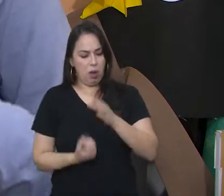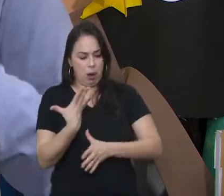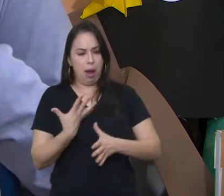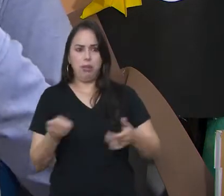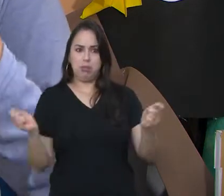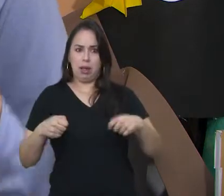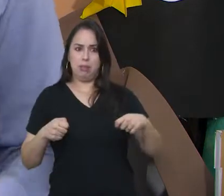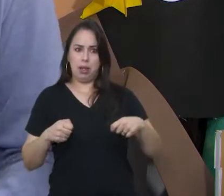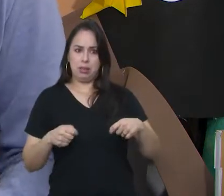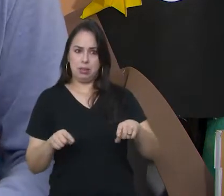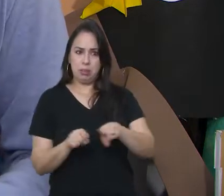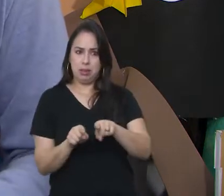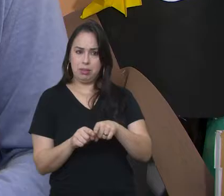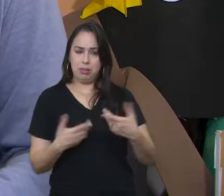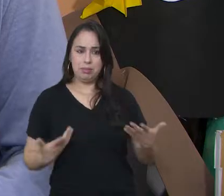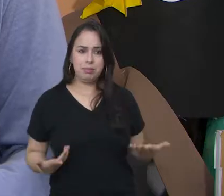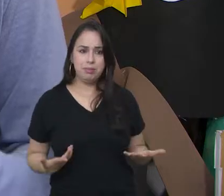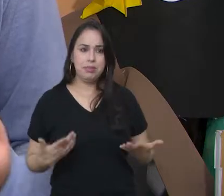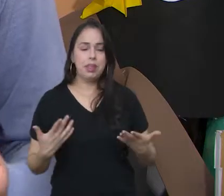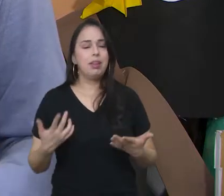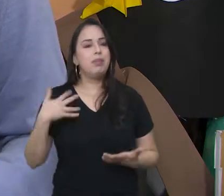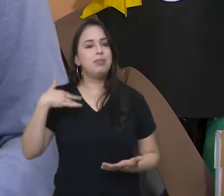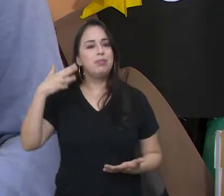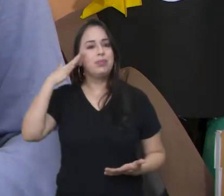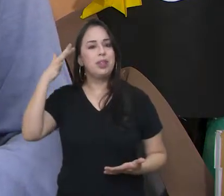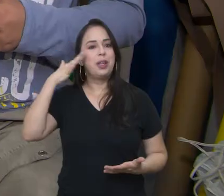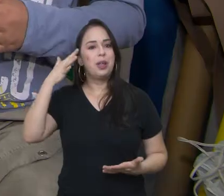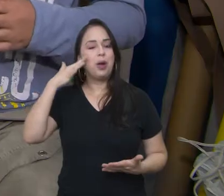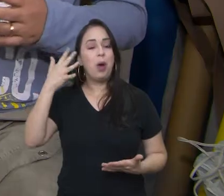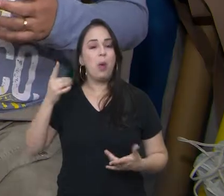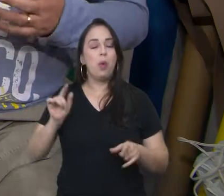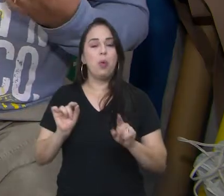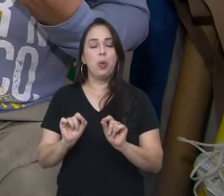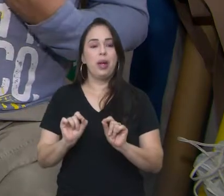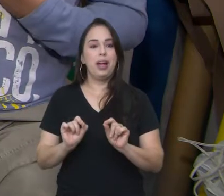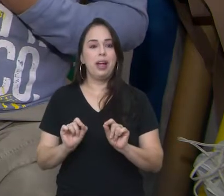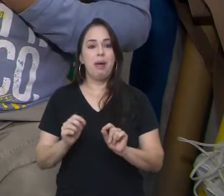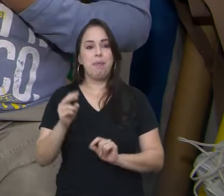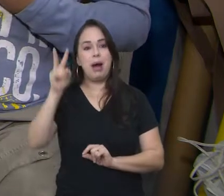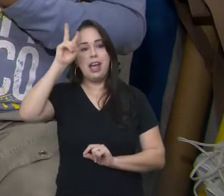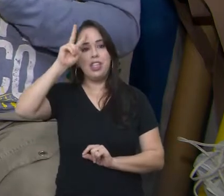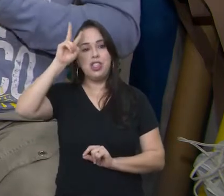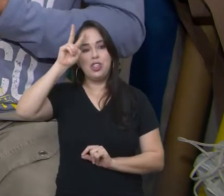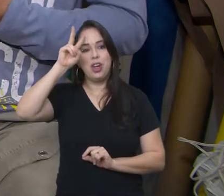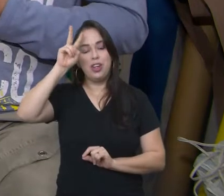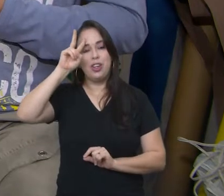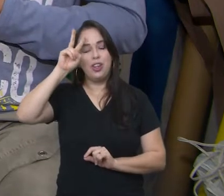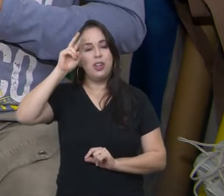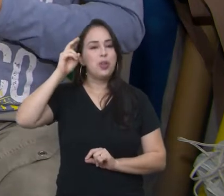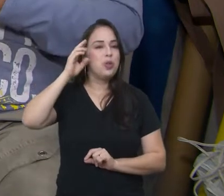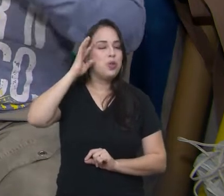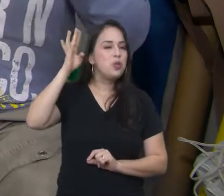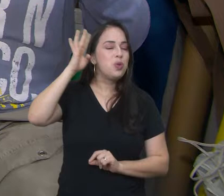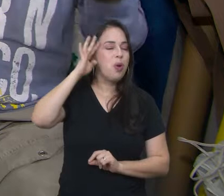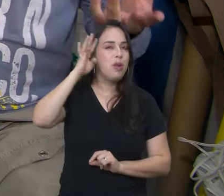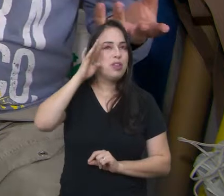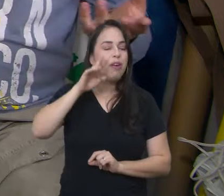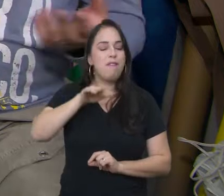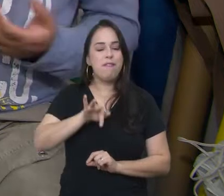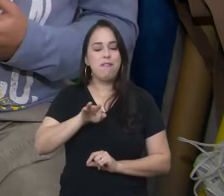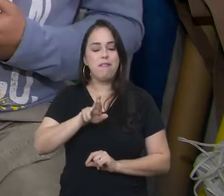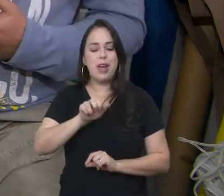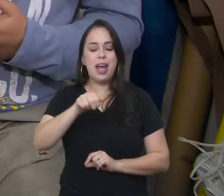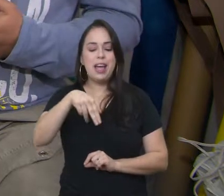Né? E aí foi que quando nasceu Os Sonhos de Francisco, que é uma experiência minha do Vale do Paraíba e em